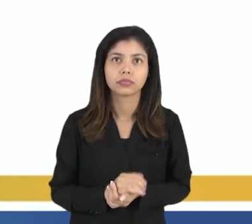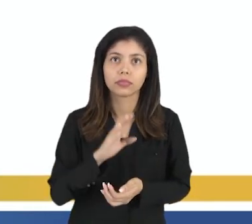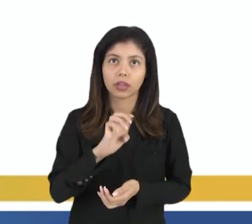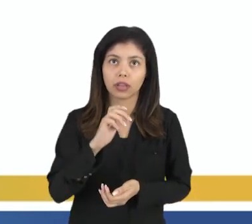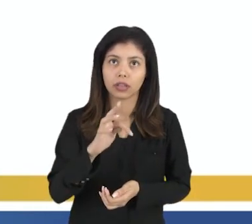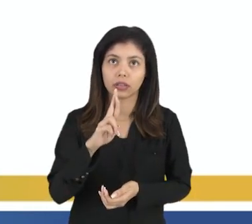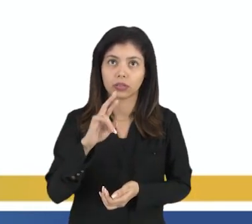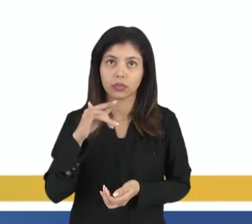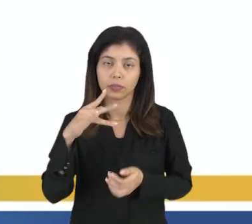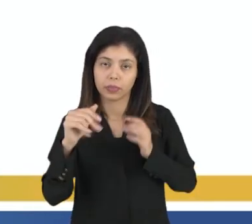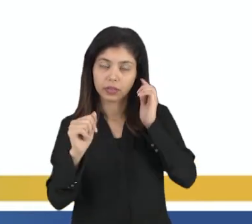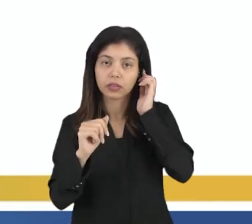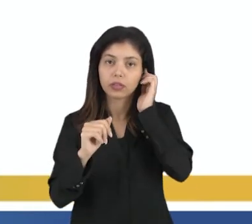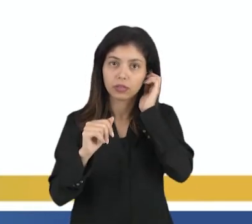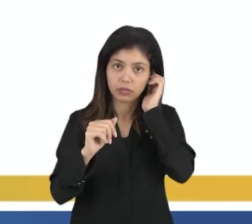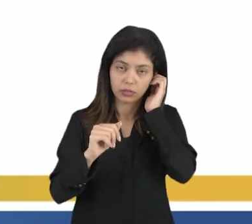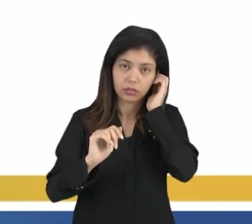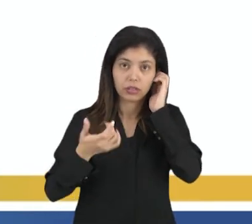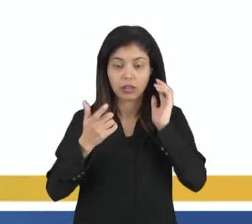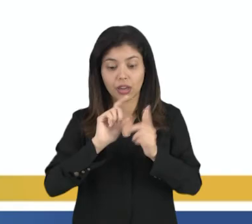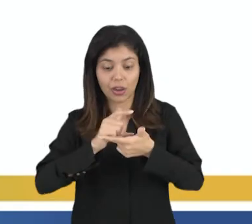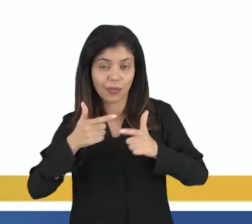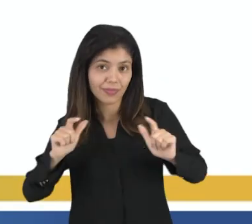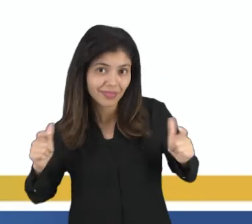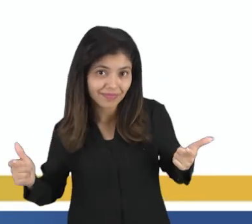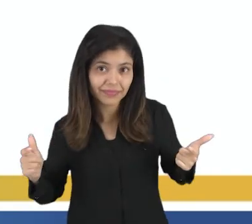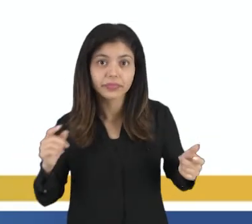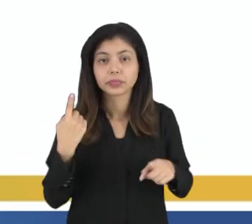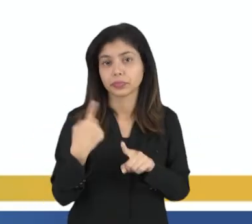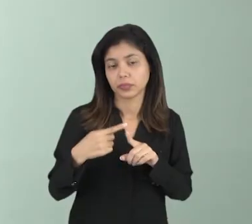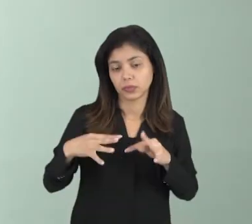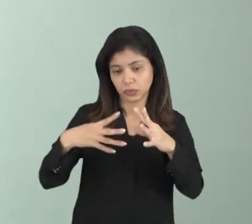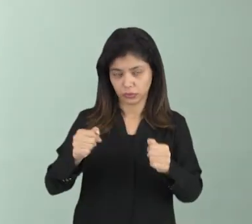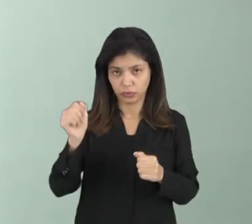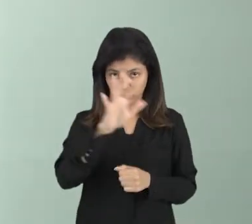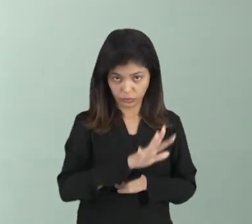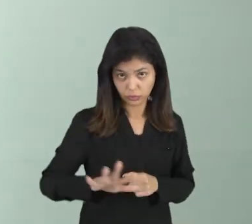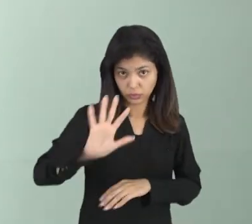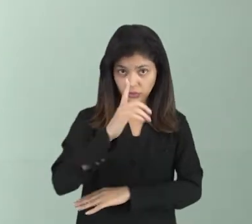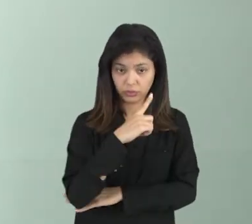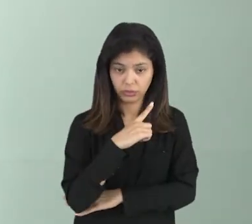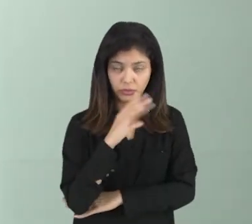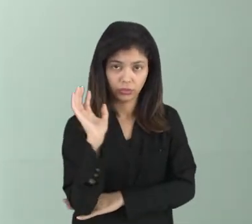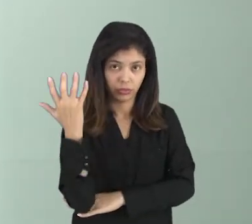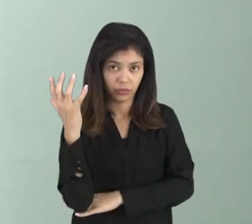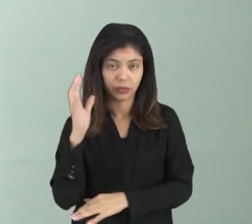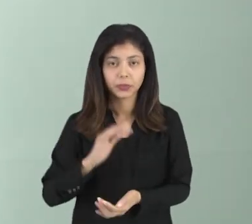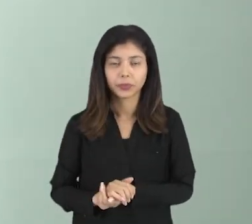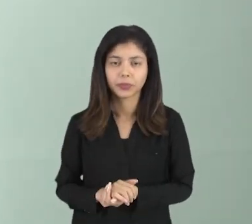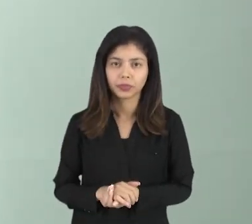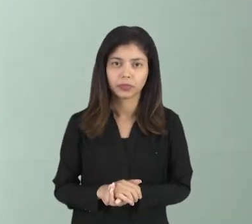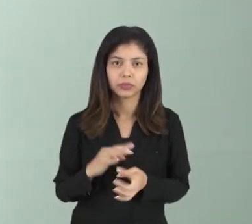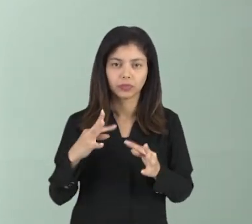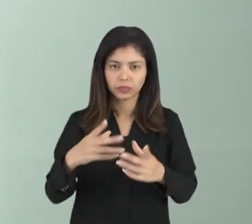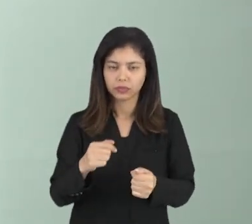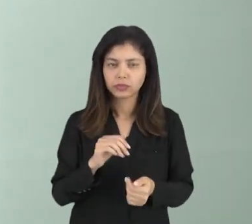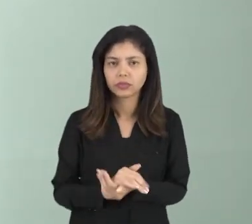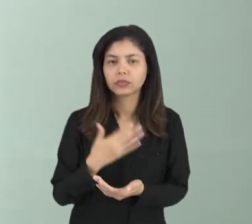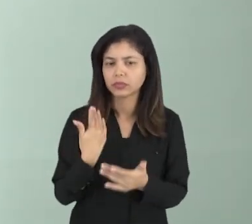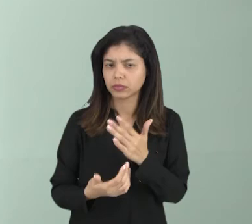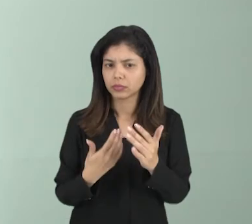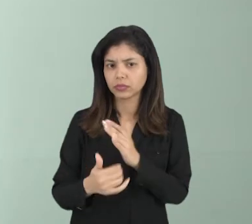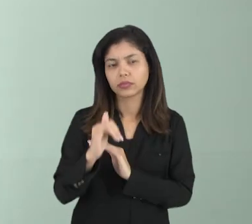do universo ela está sempre aumentando. Porque tudo que ocorre na natureza, todos os fenômenos têm